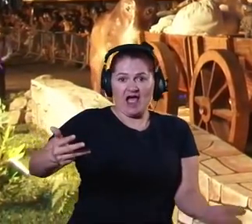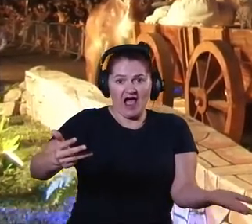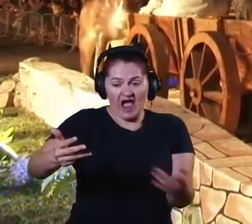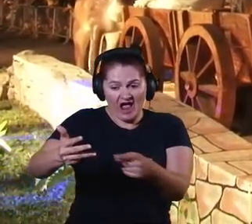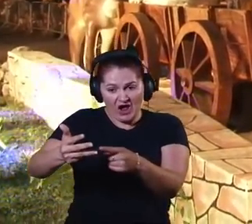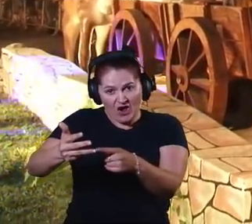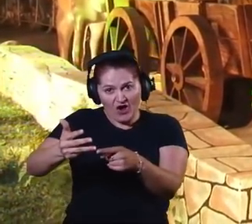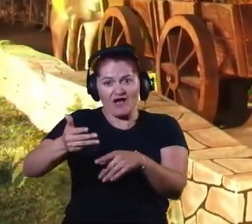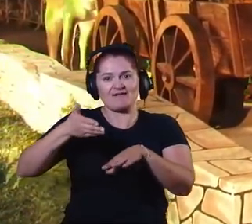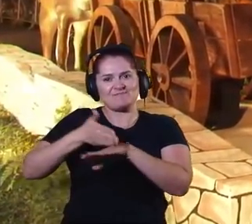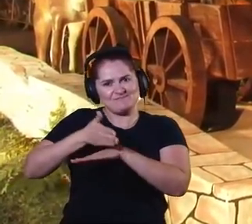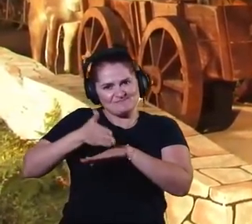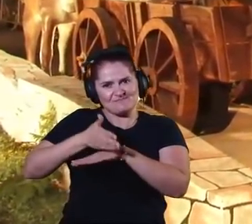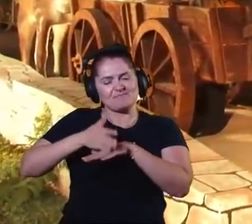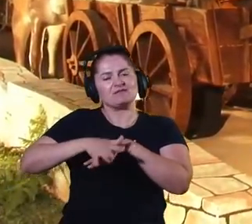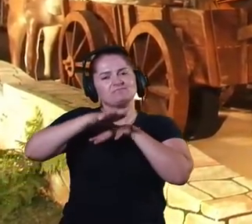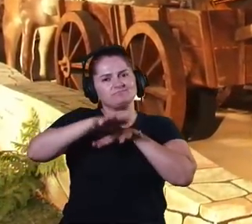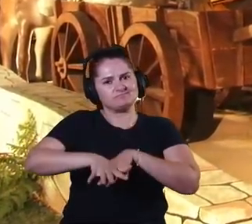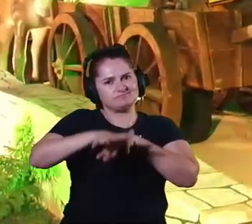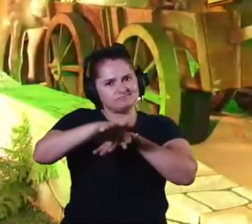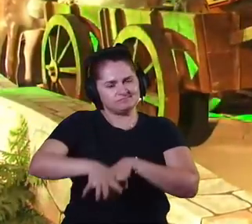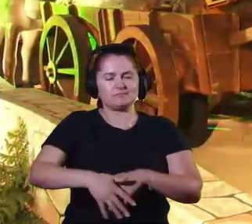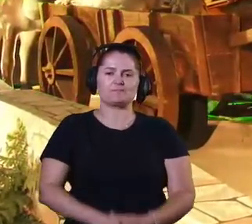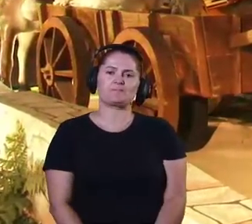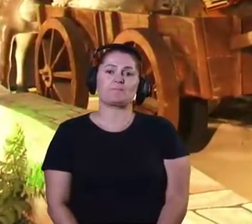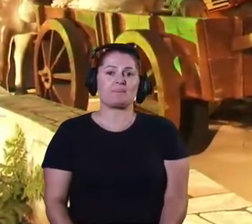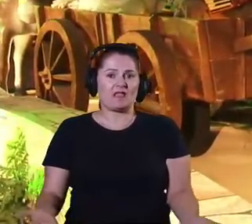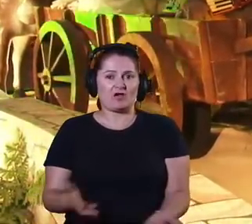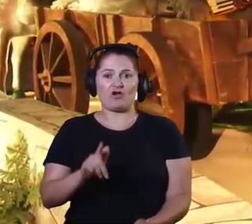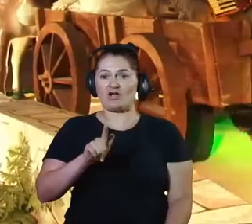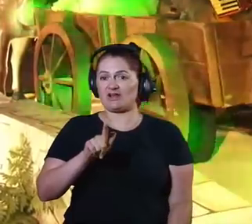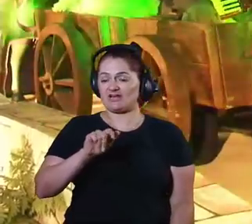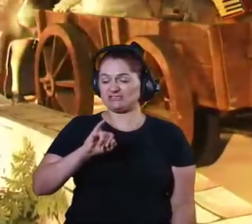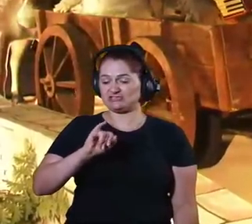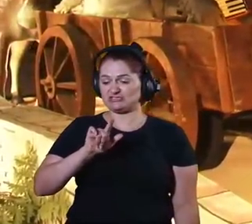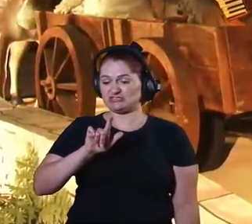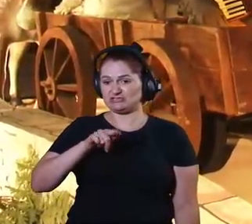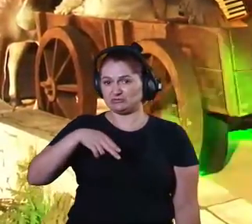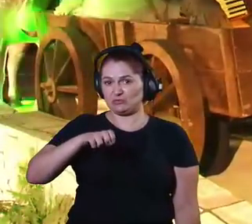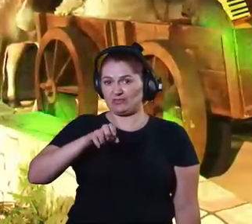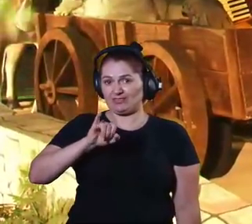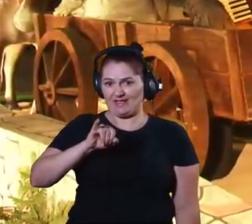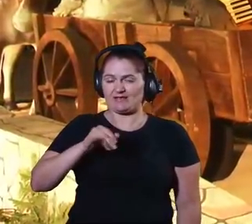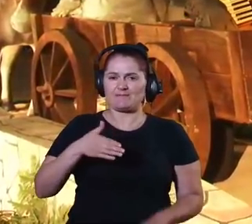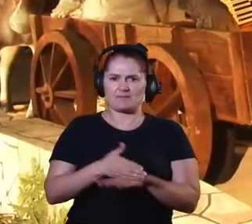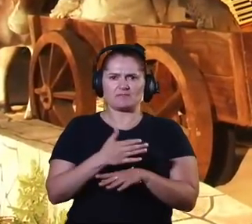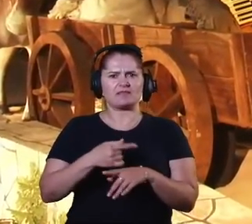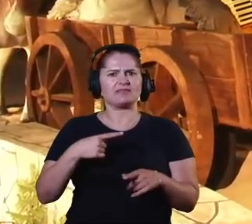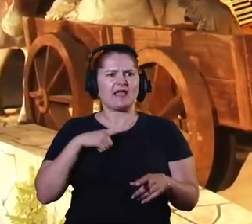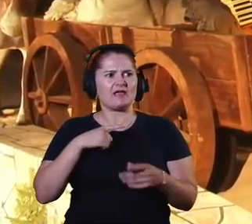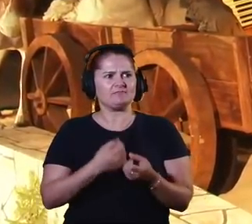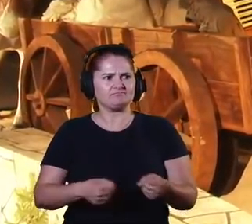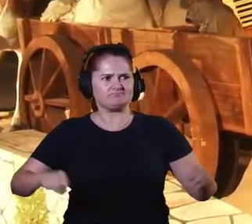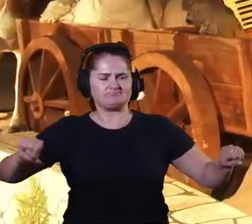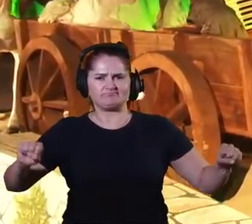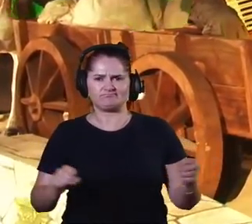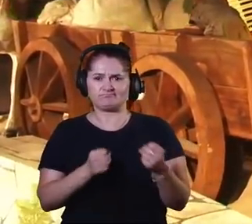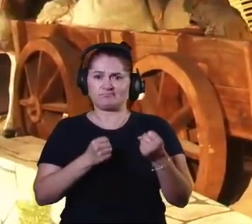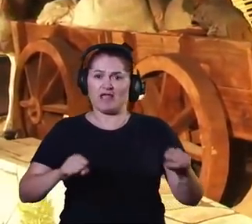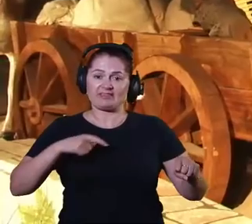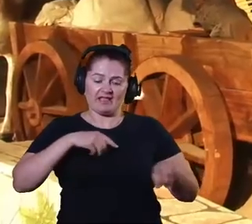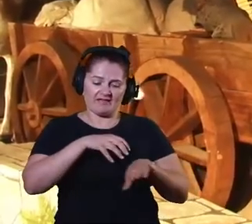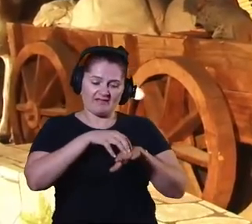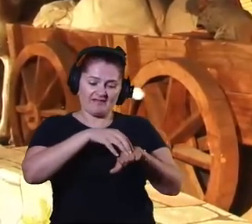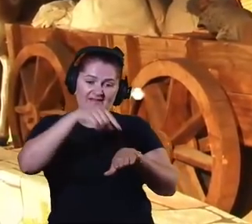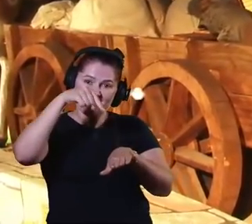Valmor, o Wilson e também o Ney de Bertucci. E agora o Gilney ali, né, que floreando a sua gaita, seu acordeon, aí em cima da